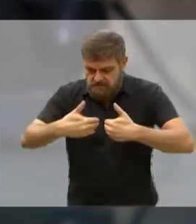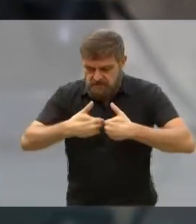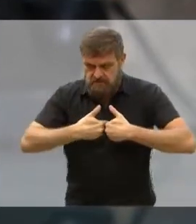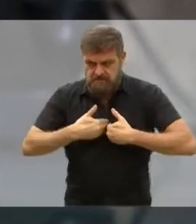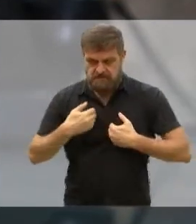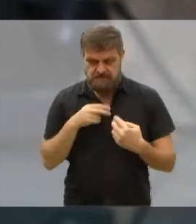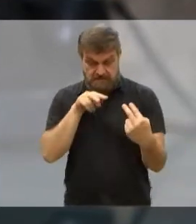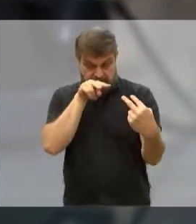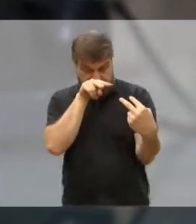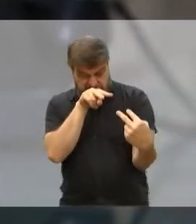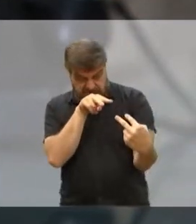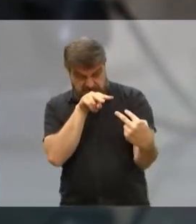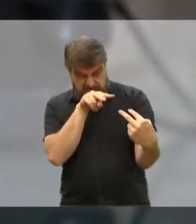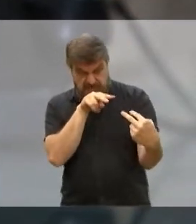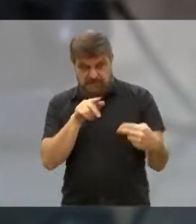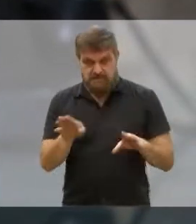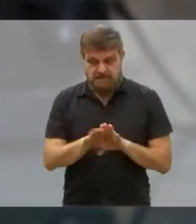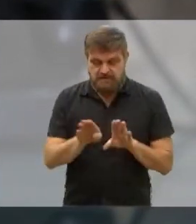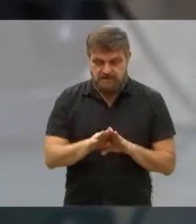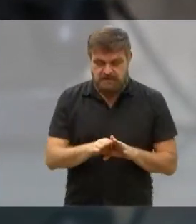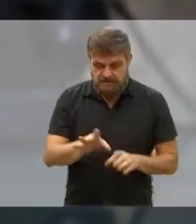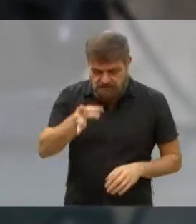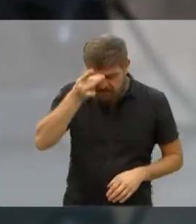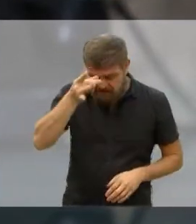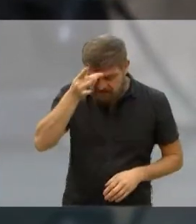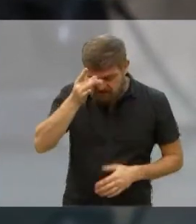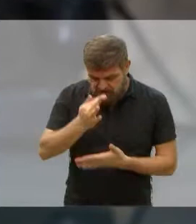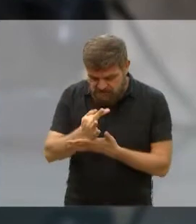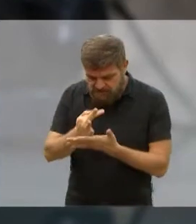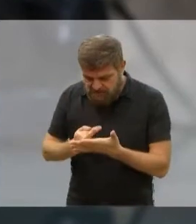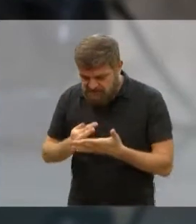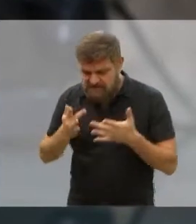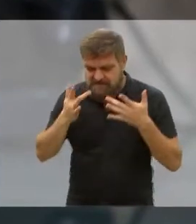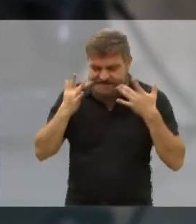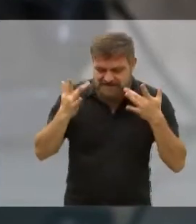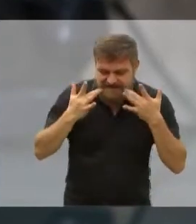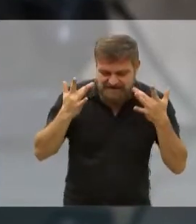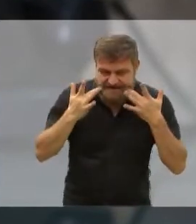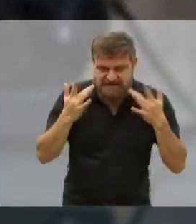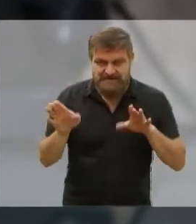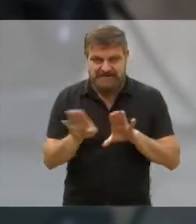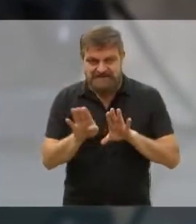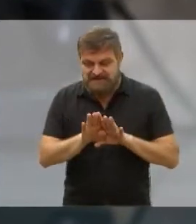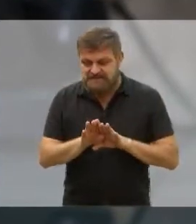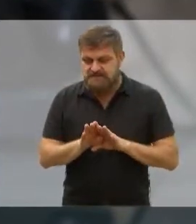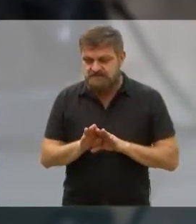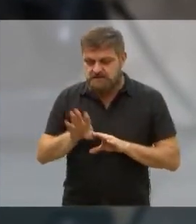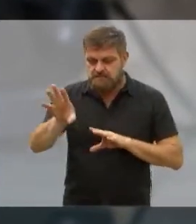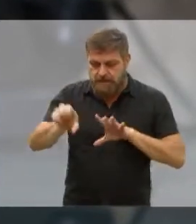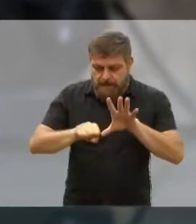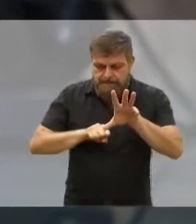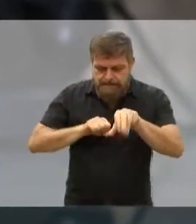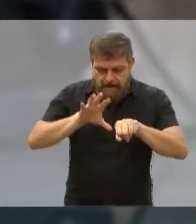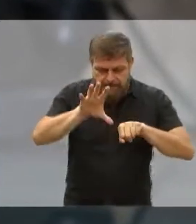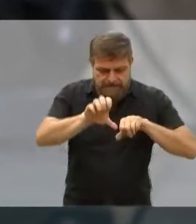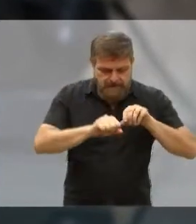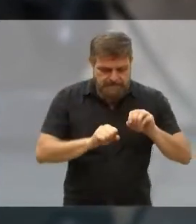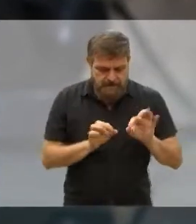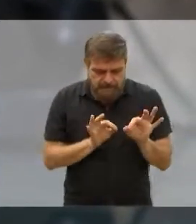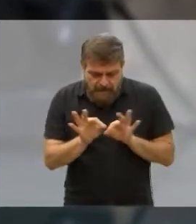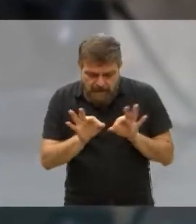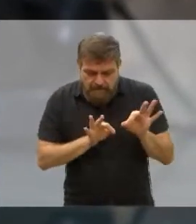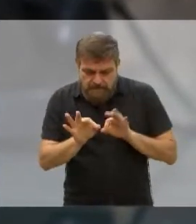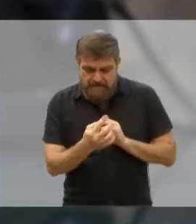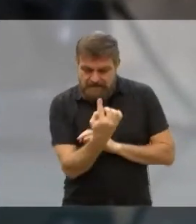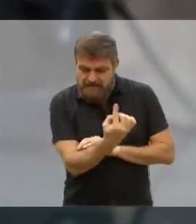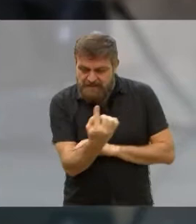autista olhe nos olhos dos outros, decore um pequeno texto naquela peça de teatro. Daí a gente vai compondo, vai trazendo esse